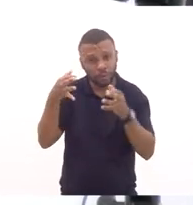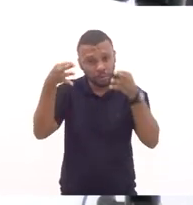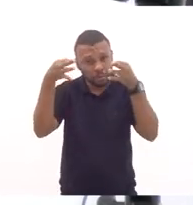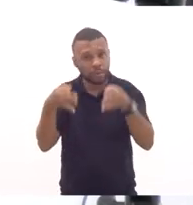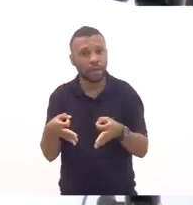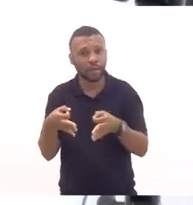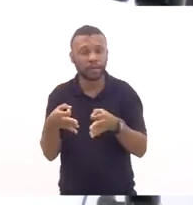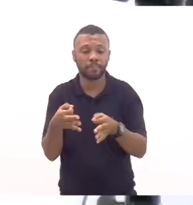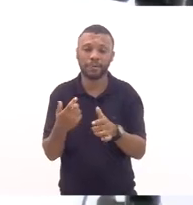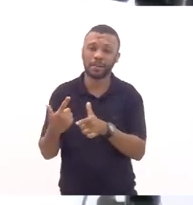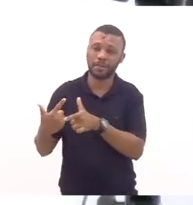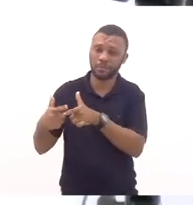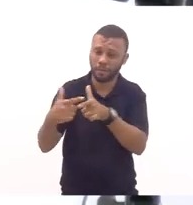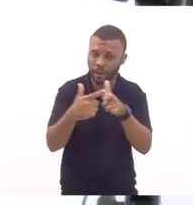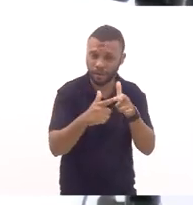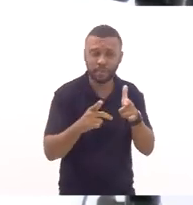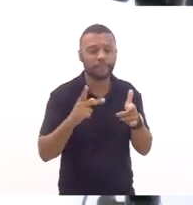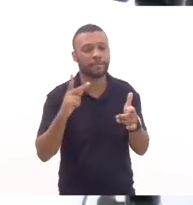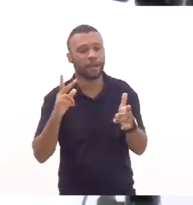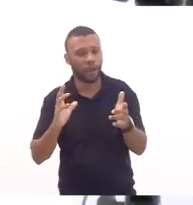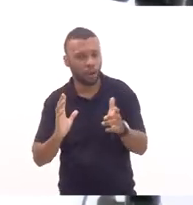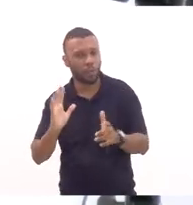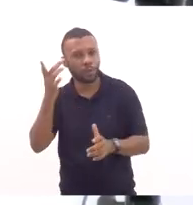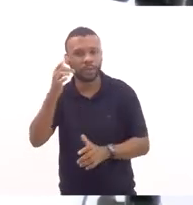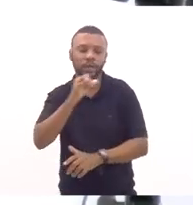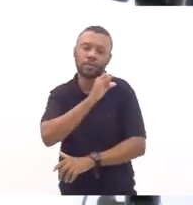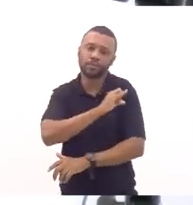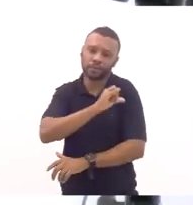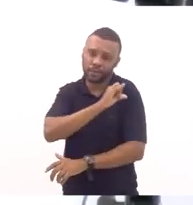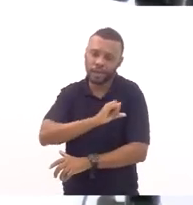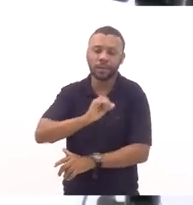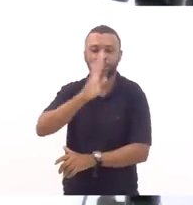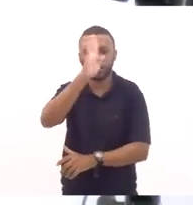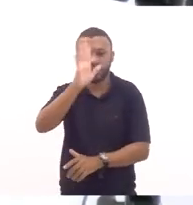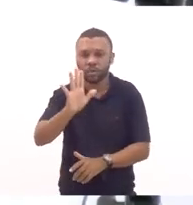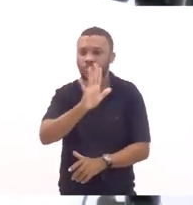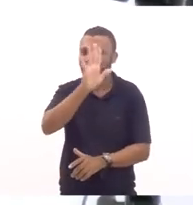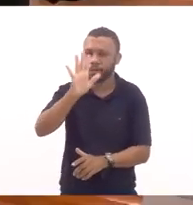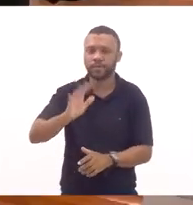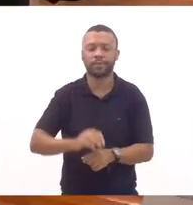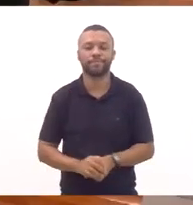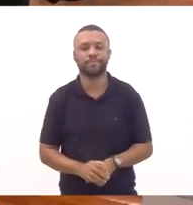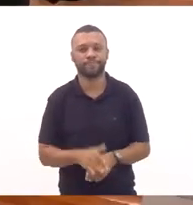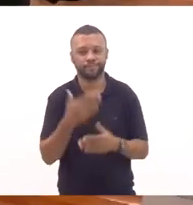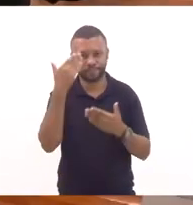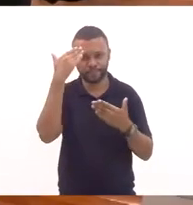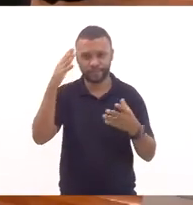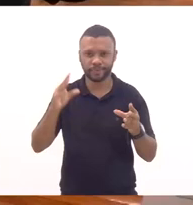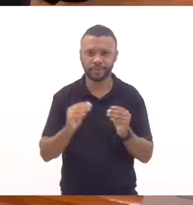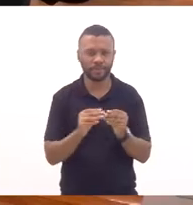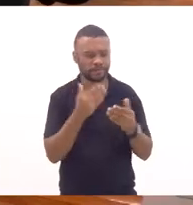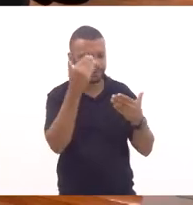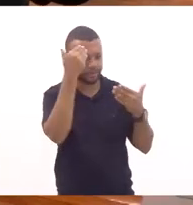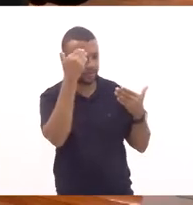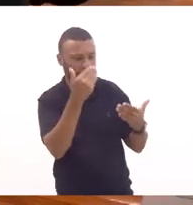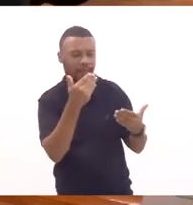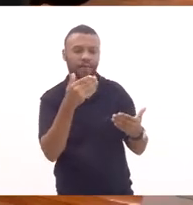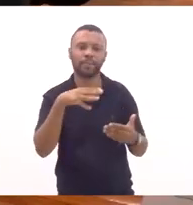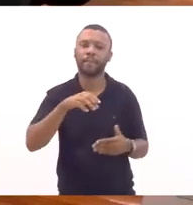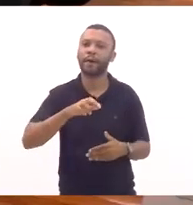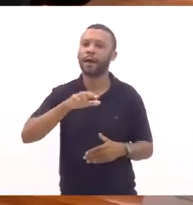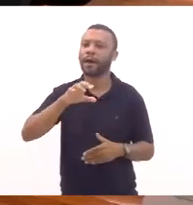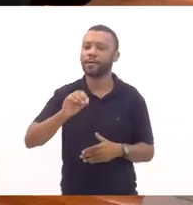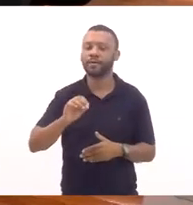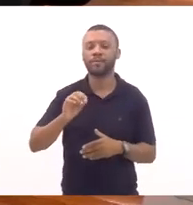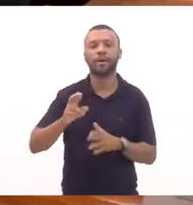questões erradas que aqui tem nesse Estado e no Brasil. Muito obrigado. Muito obrigada, companheiro Mário, da CTB. Fazer menção